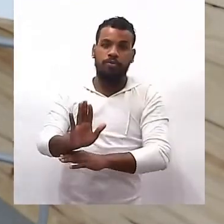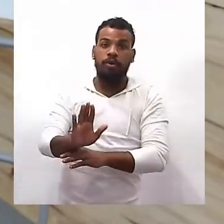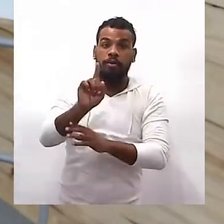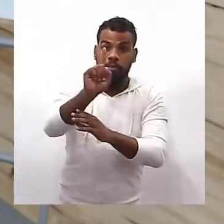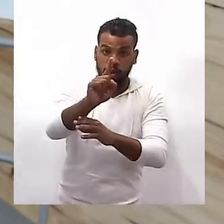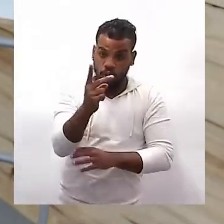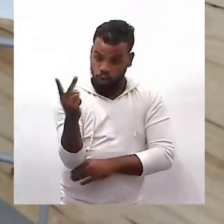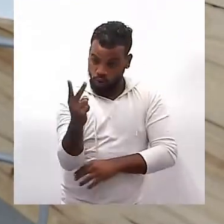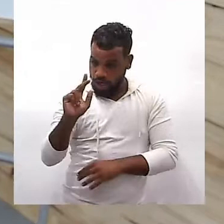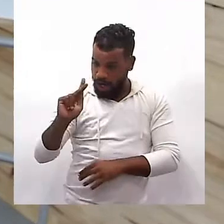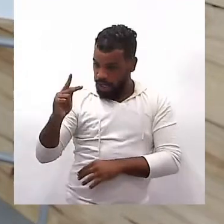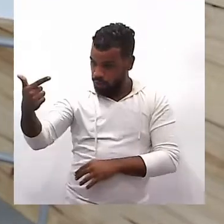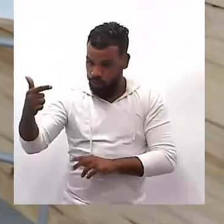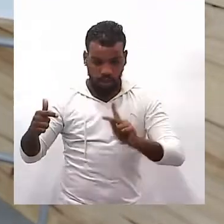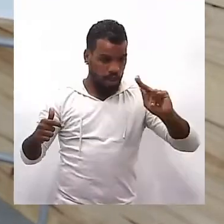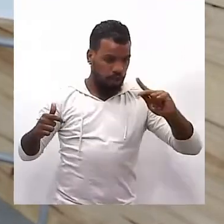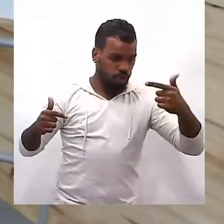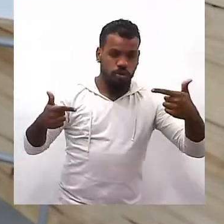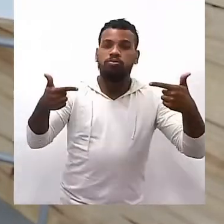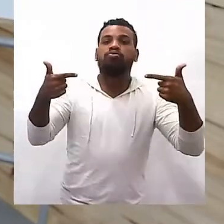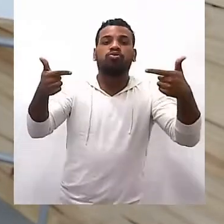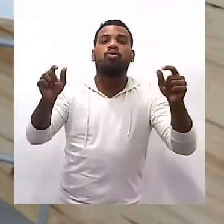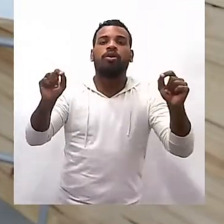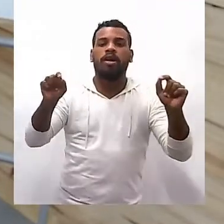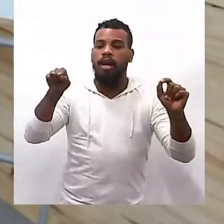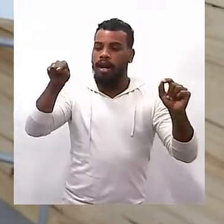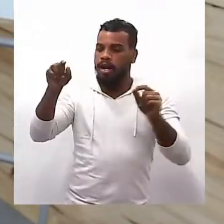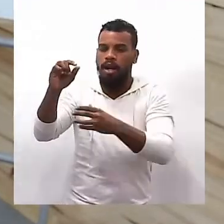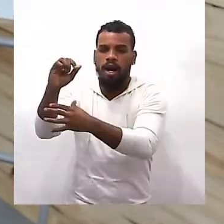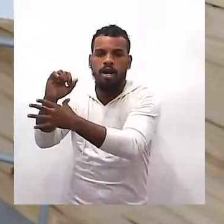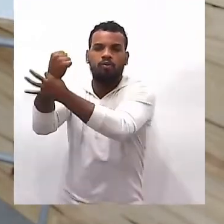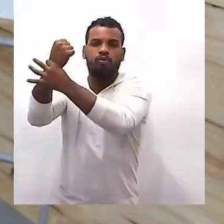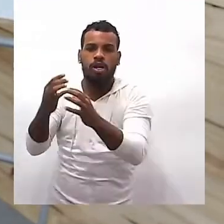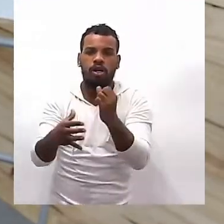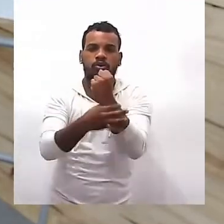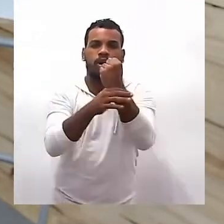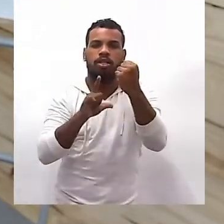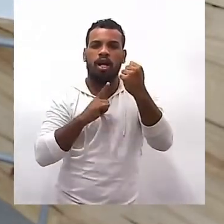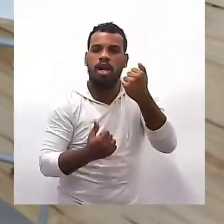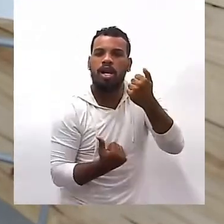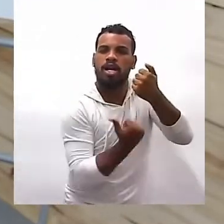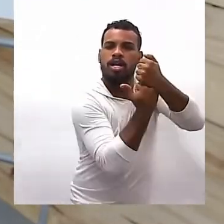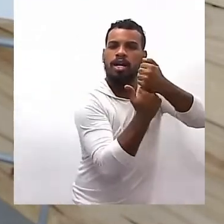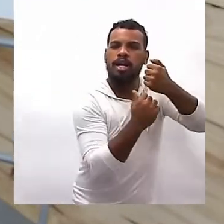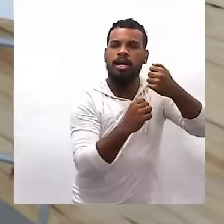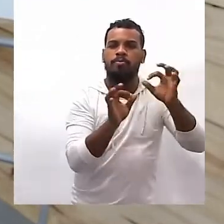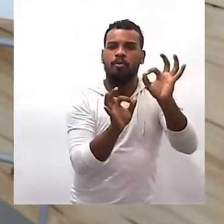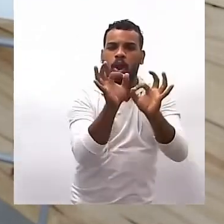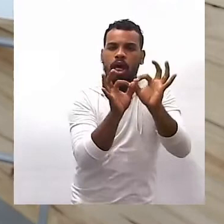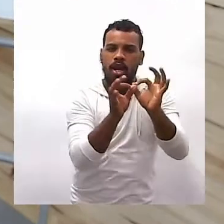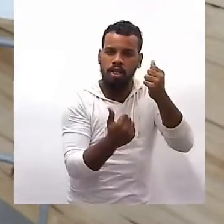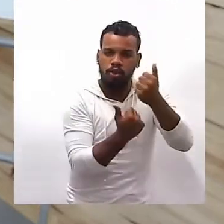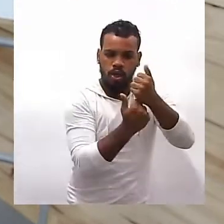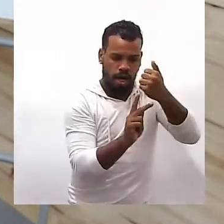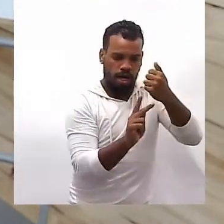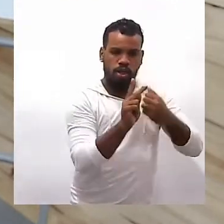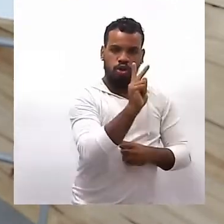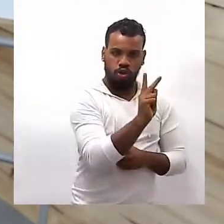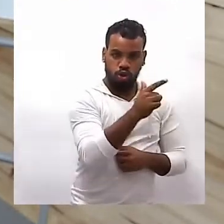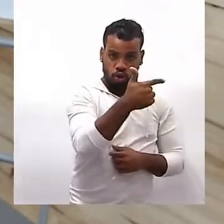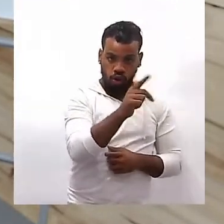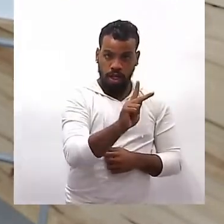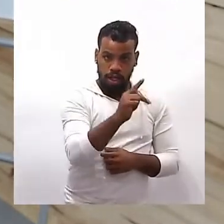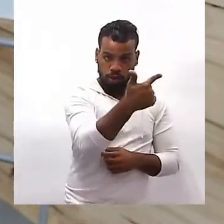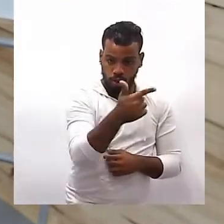Esses 2H2, ó, vão ser sustentados por 2 moléculas de NAD. 2H2 com